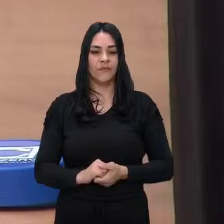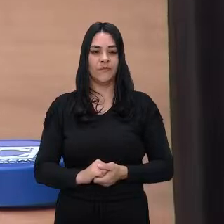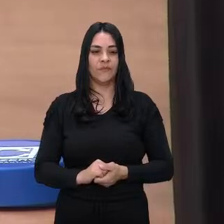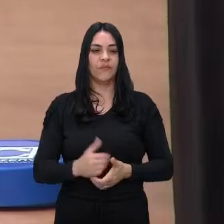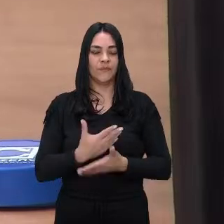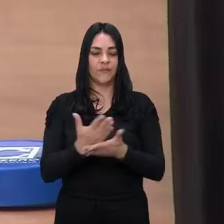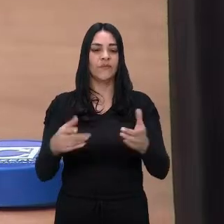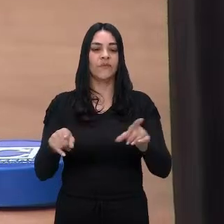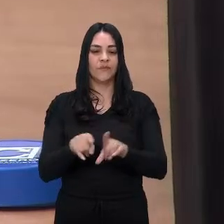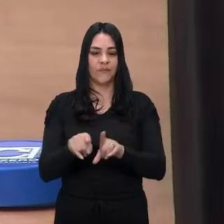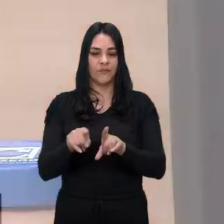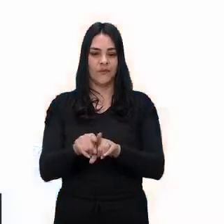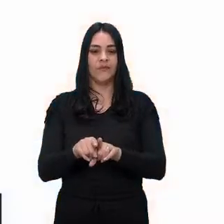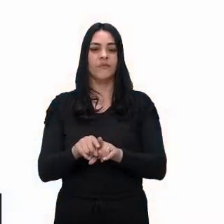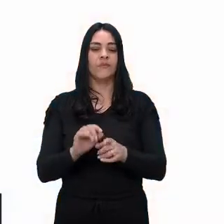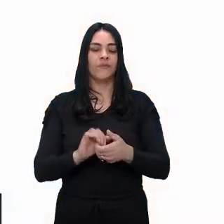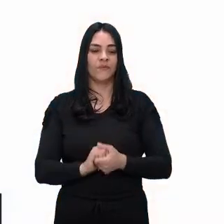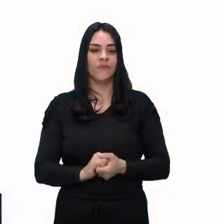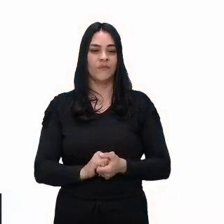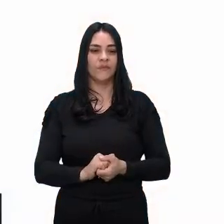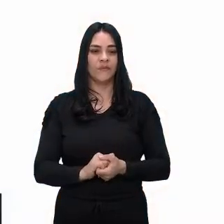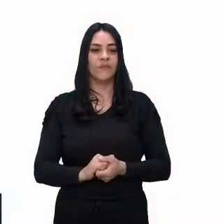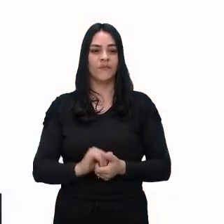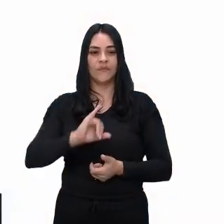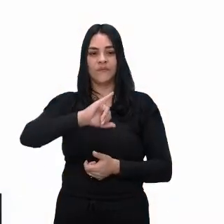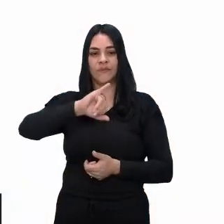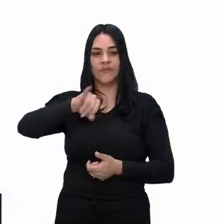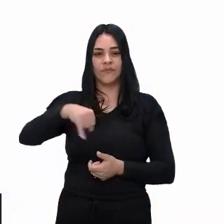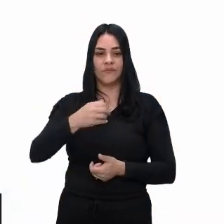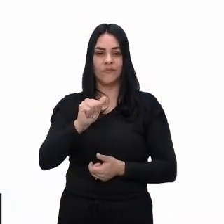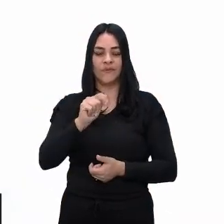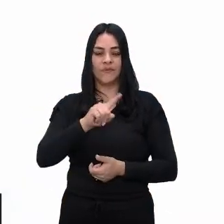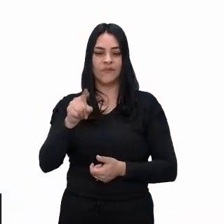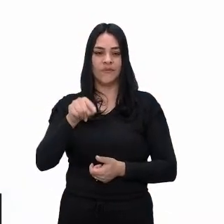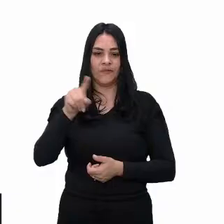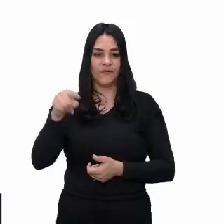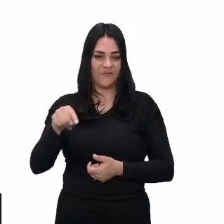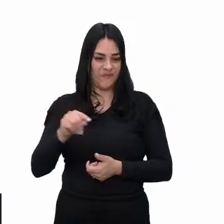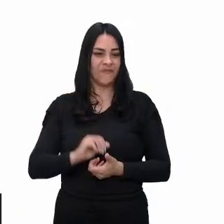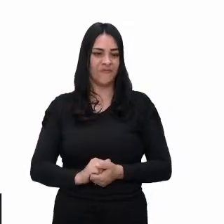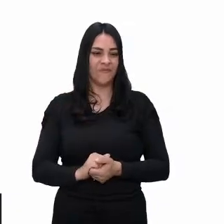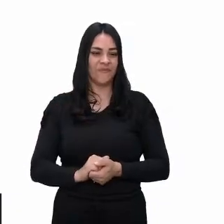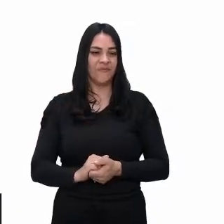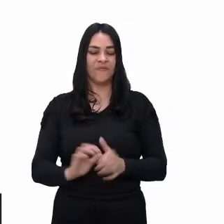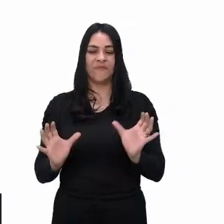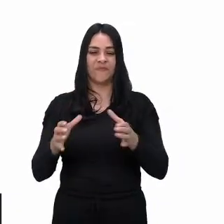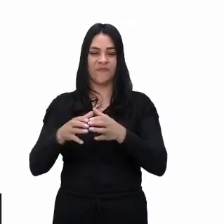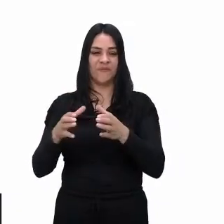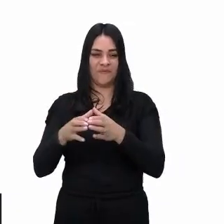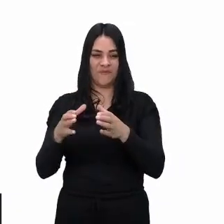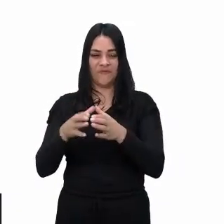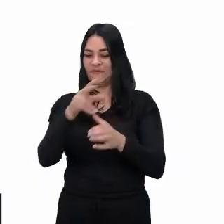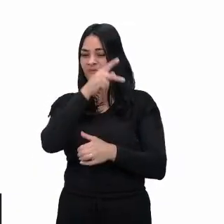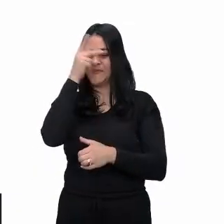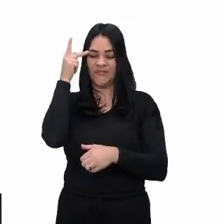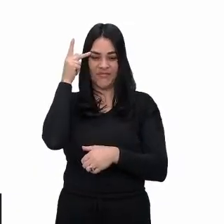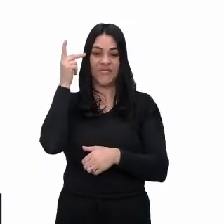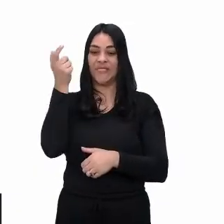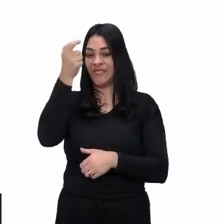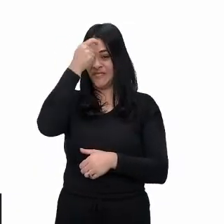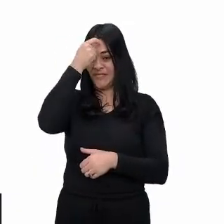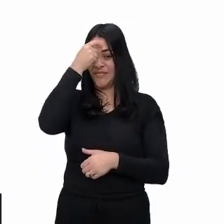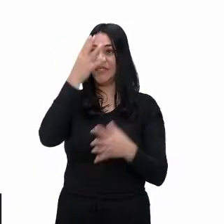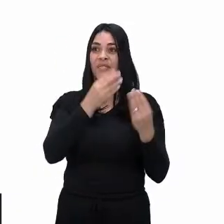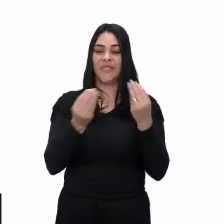Nós aqui lá no Jazz, muito bom. Uma galera aí que nós conseguimos conscientizar bem